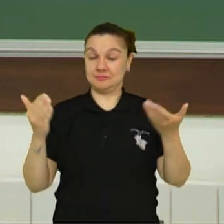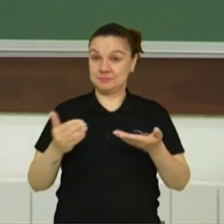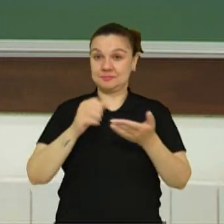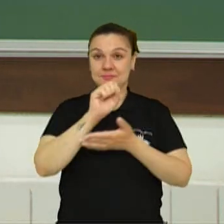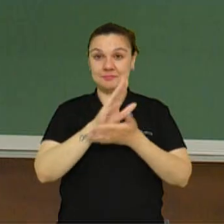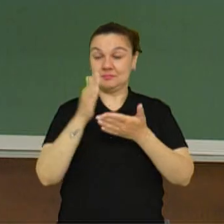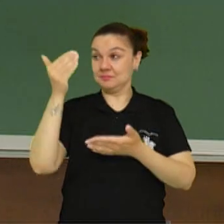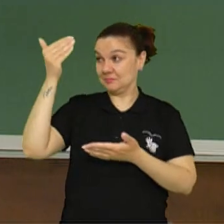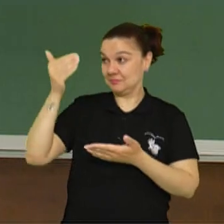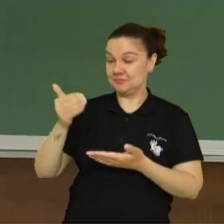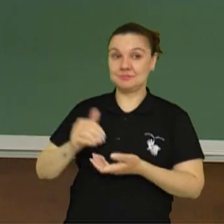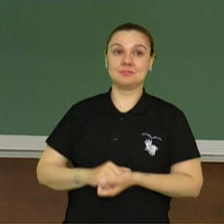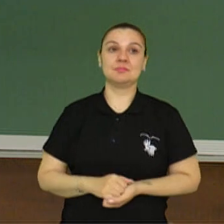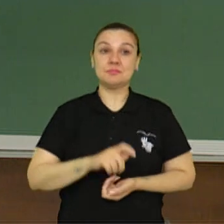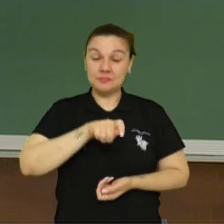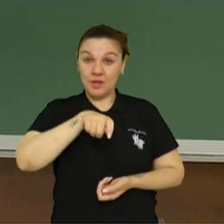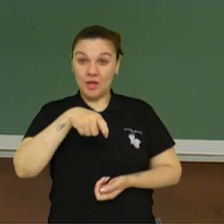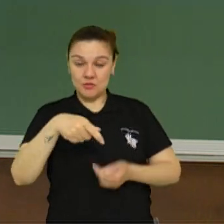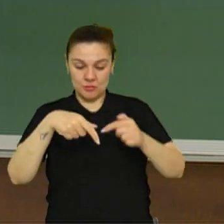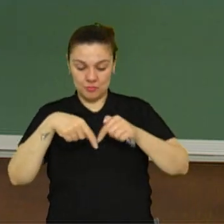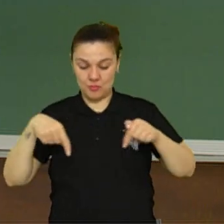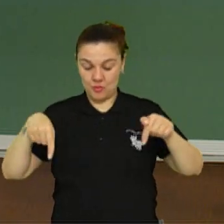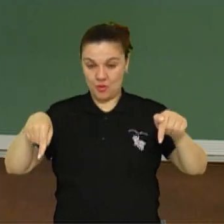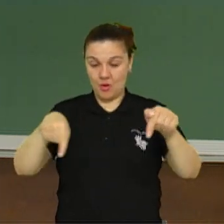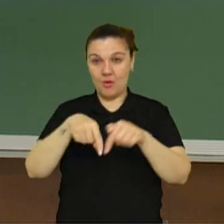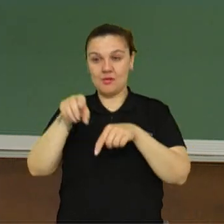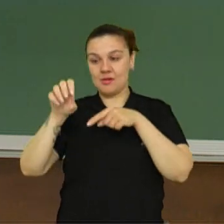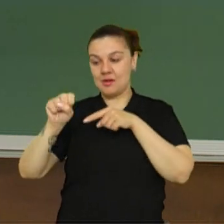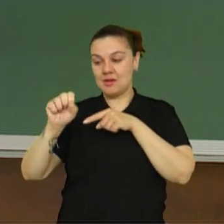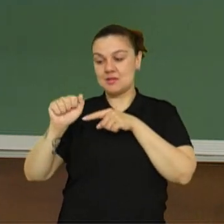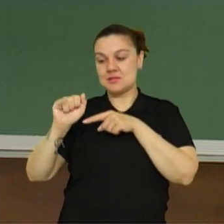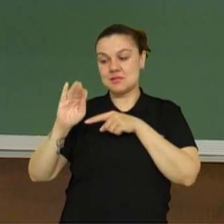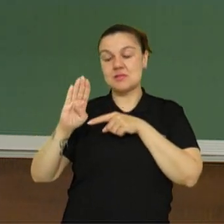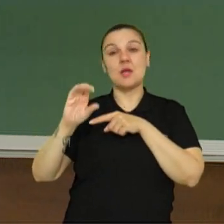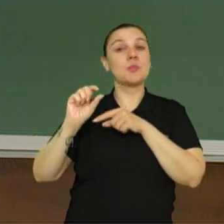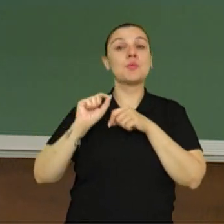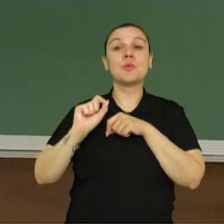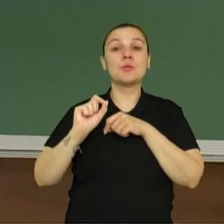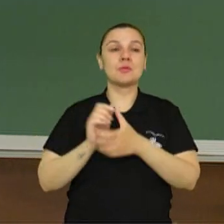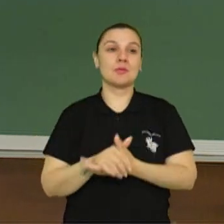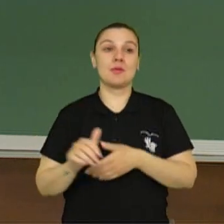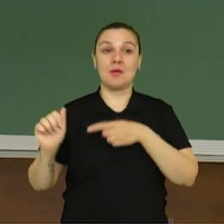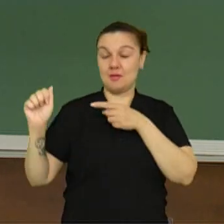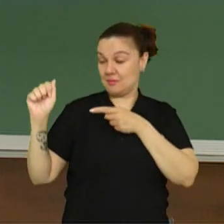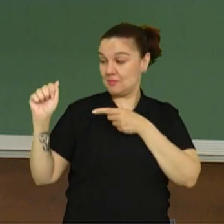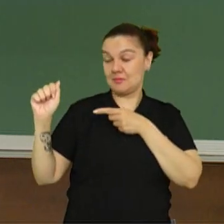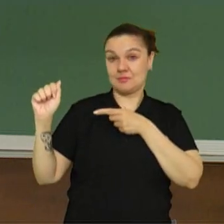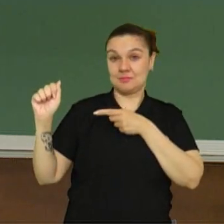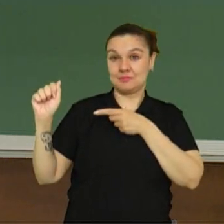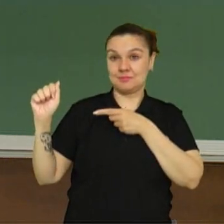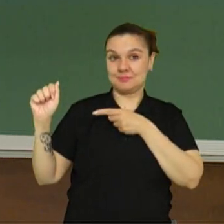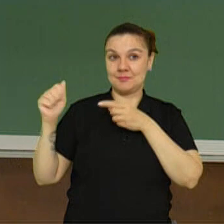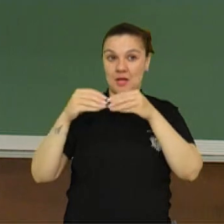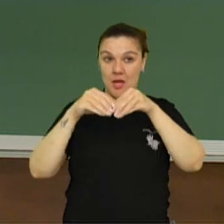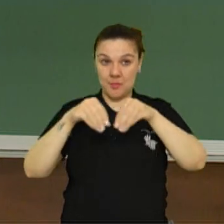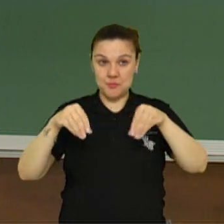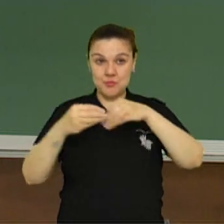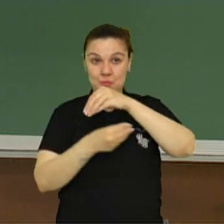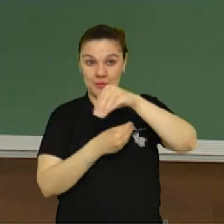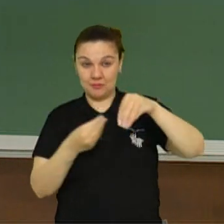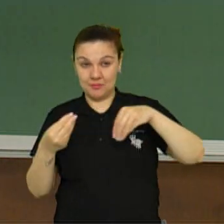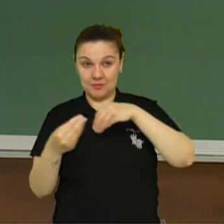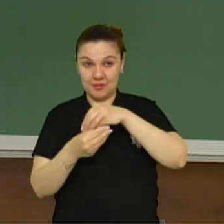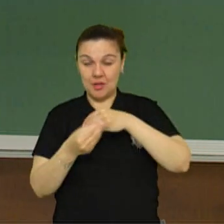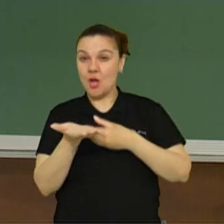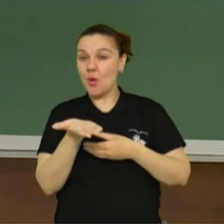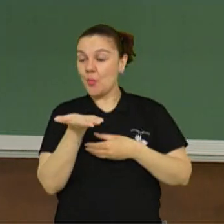Mais um exercício. Sobre a quadra de saibro, podemos dizer que A. É uma mistura de terra com